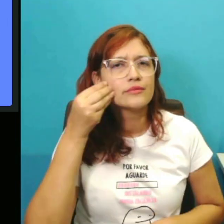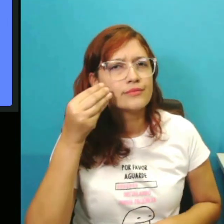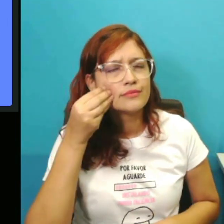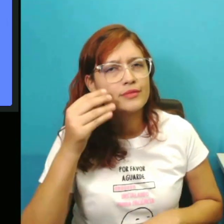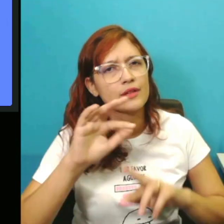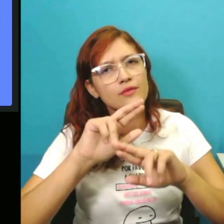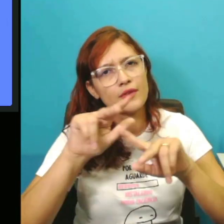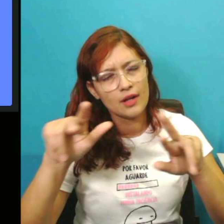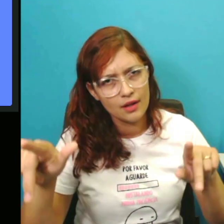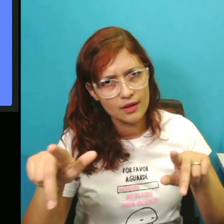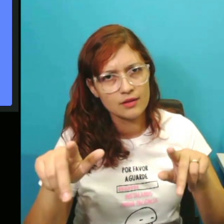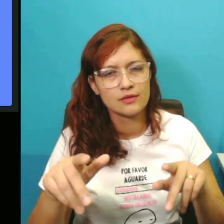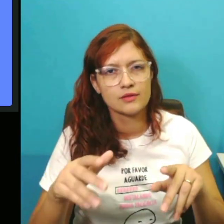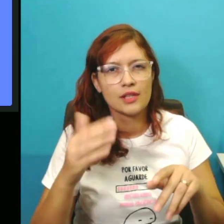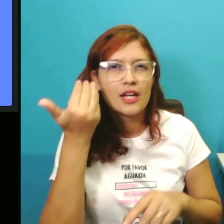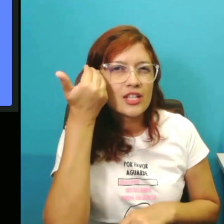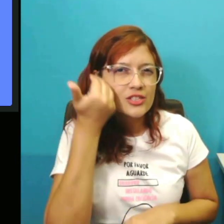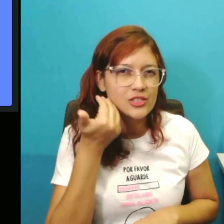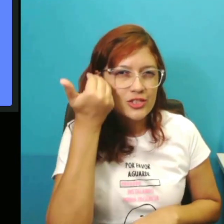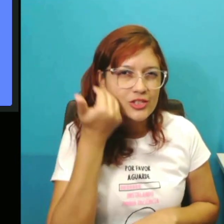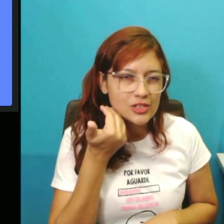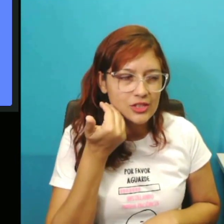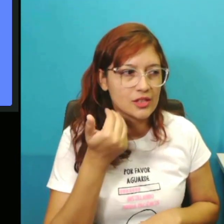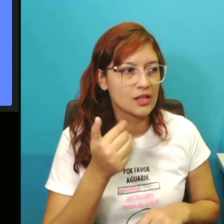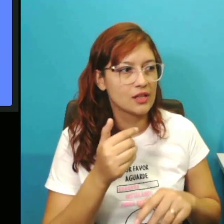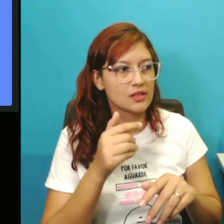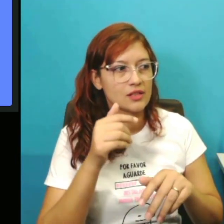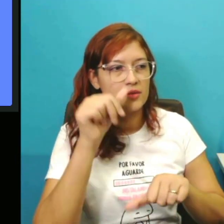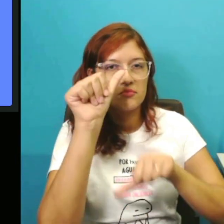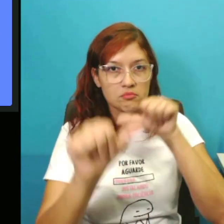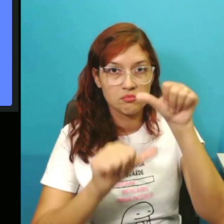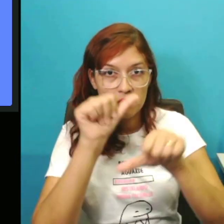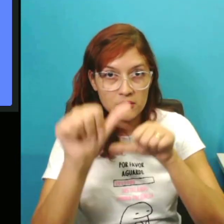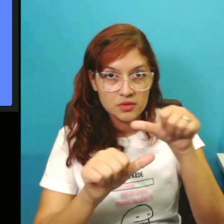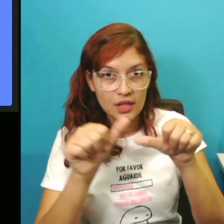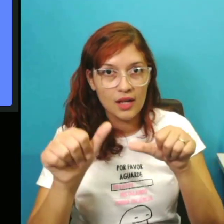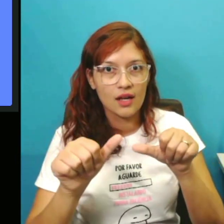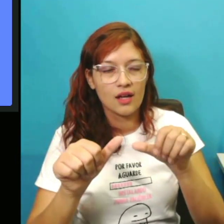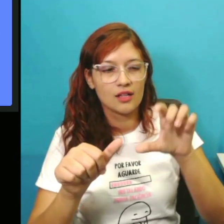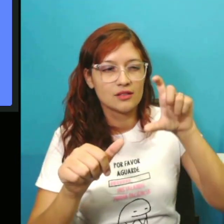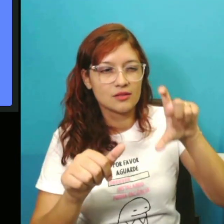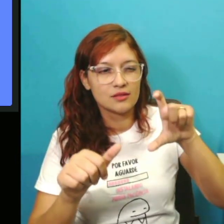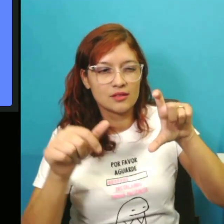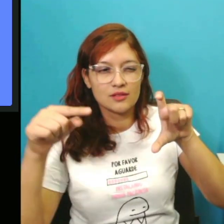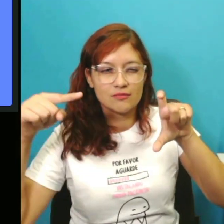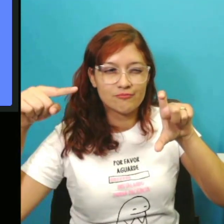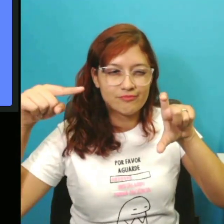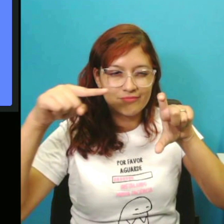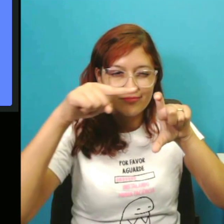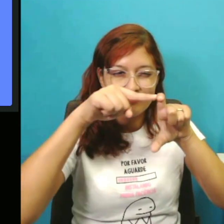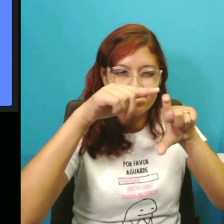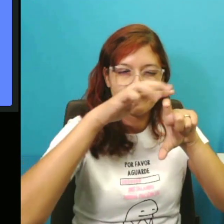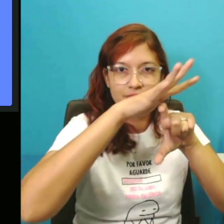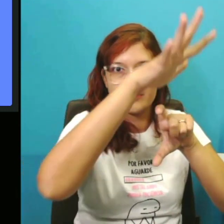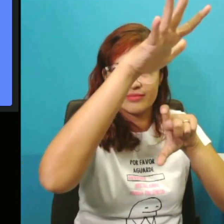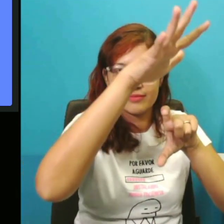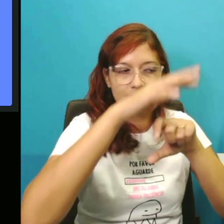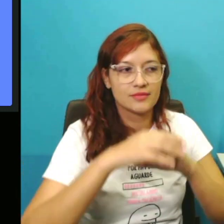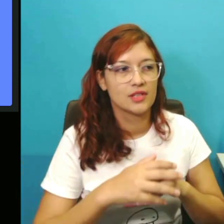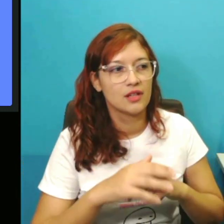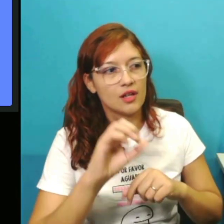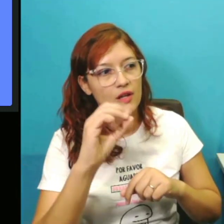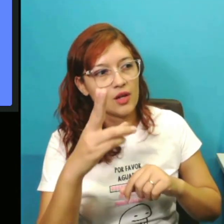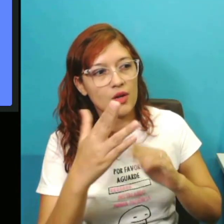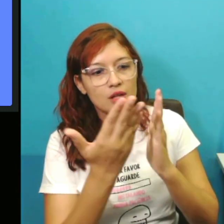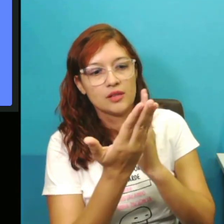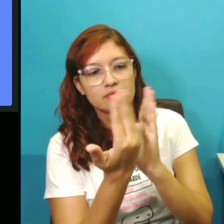Então, dá para fazer várias experiências, por exemplo, com a lâmina de barbear, incidindo na borda,